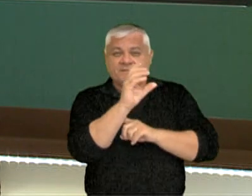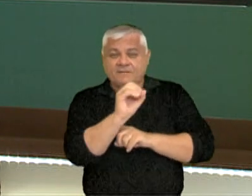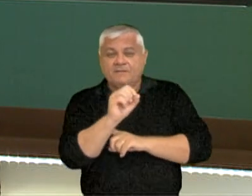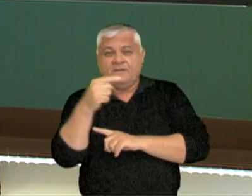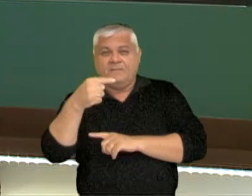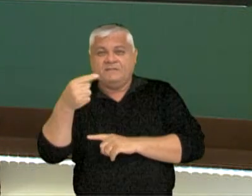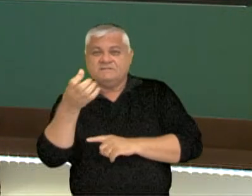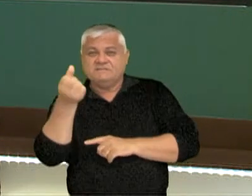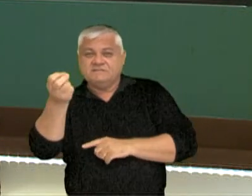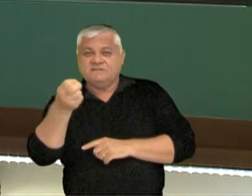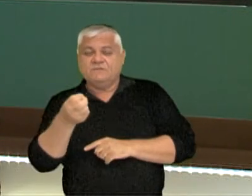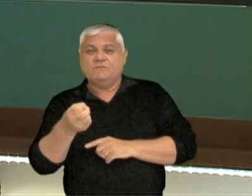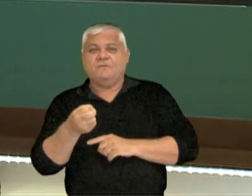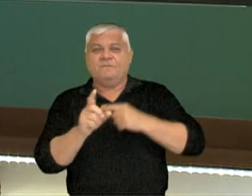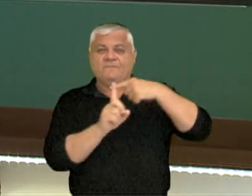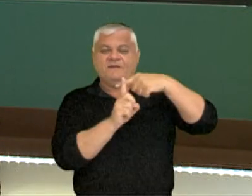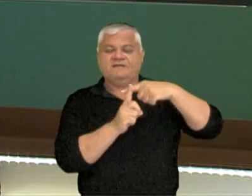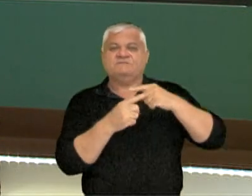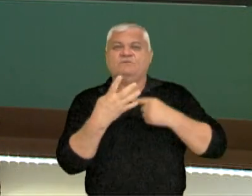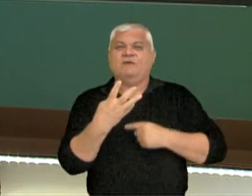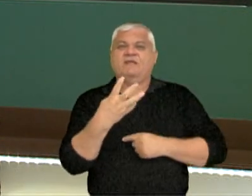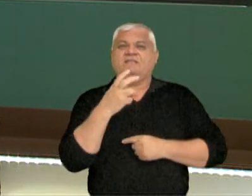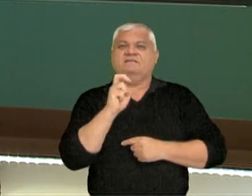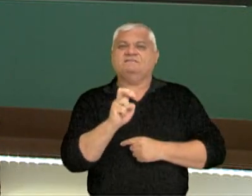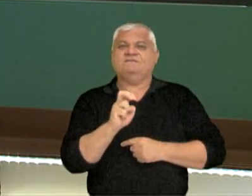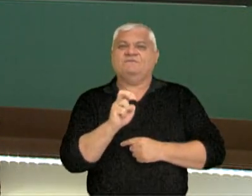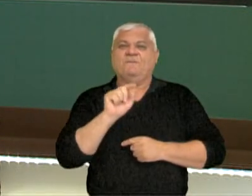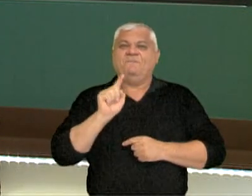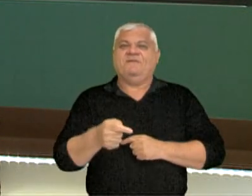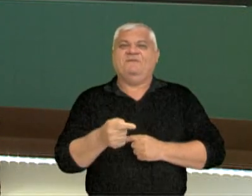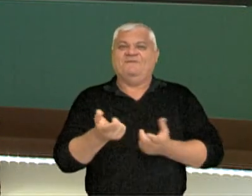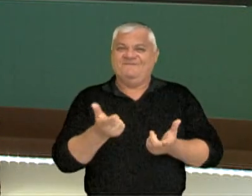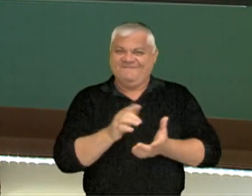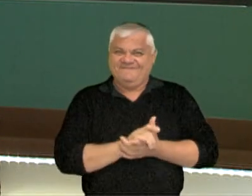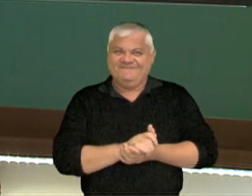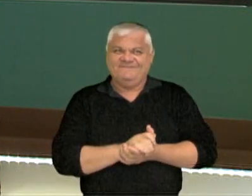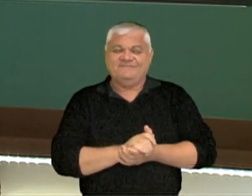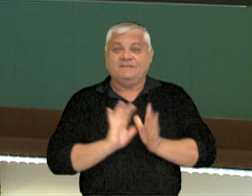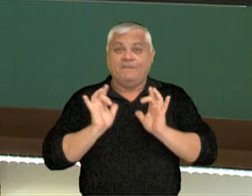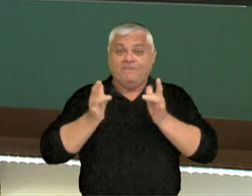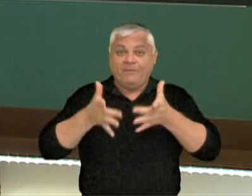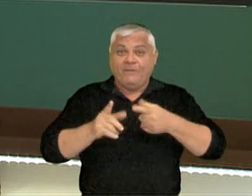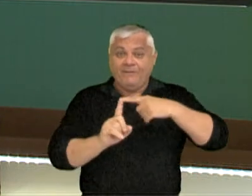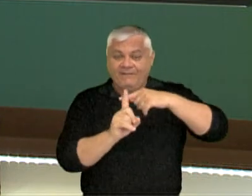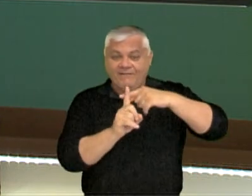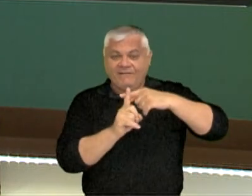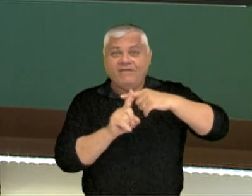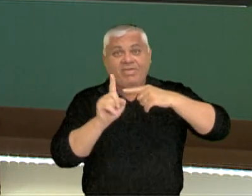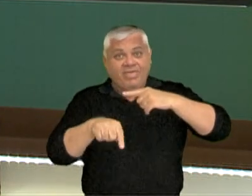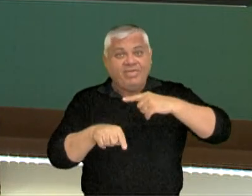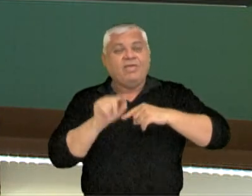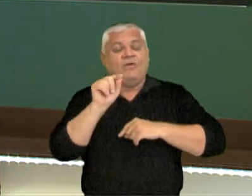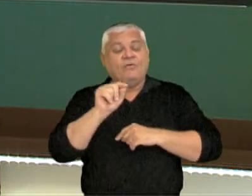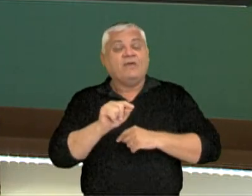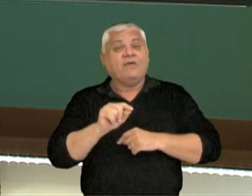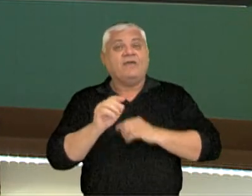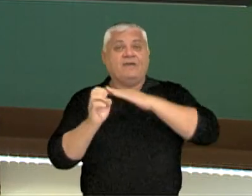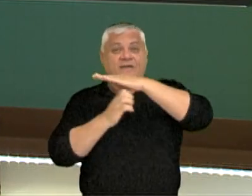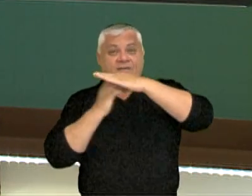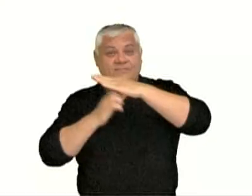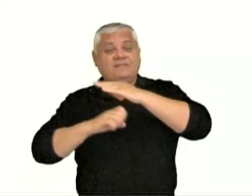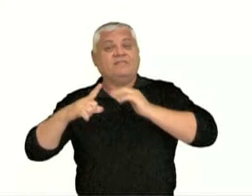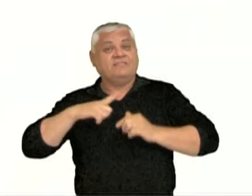mais R$ 45.000. Se sobrou um valor positivo, significa que essa empresa